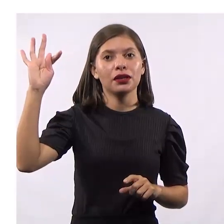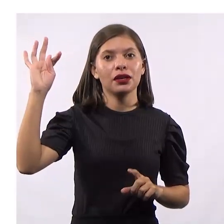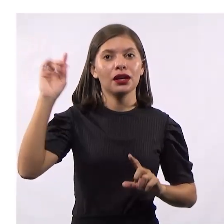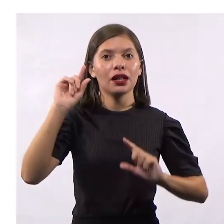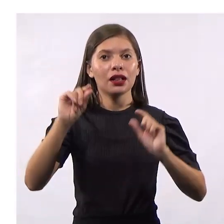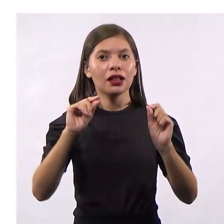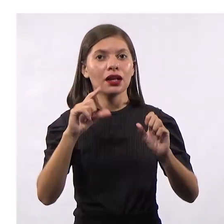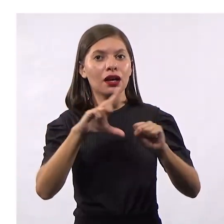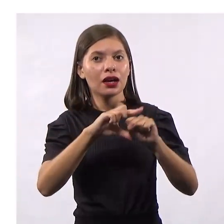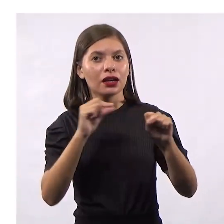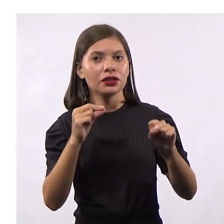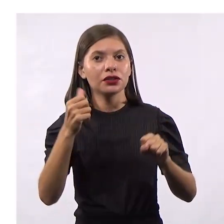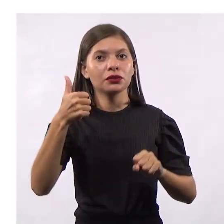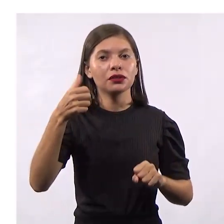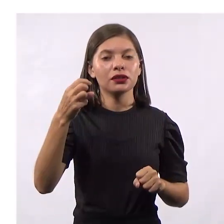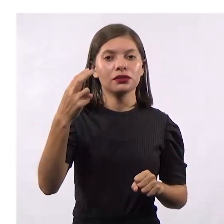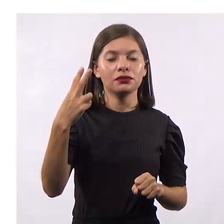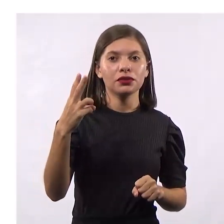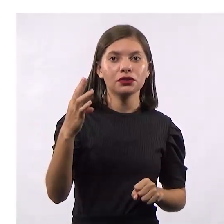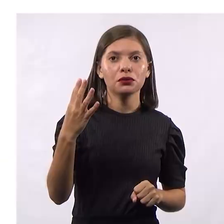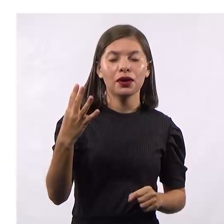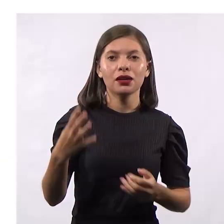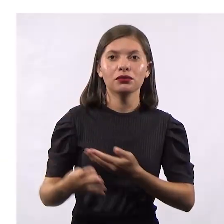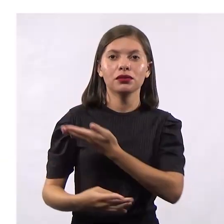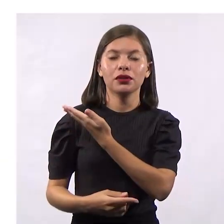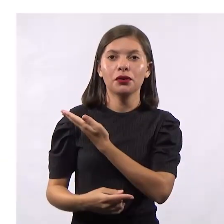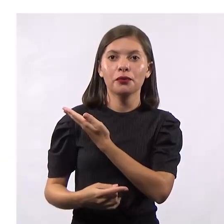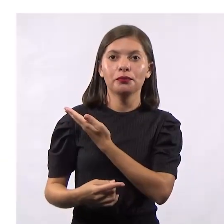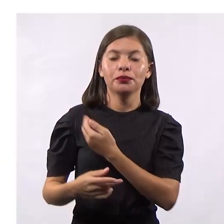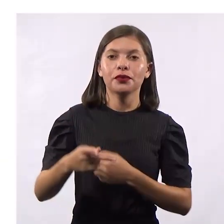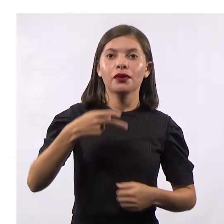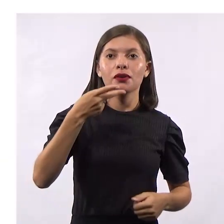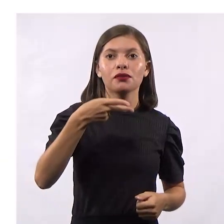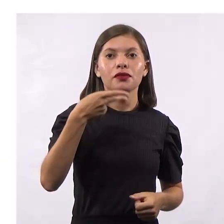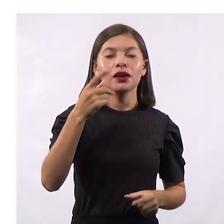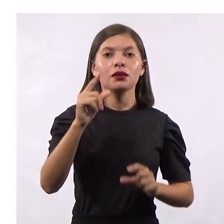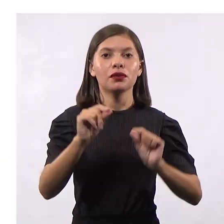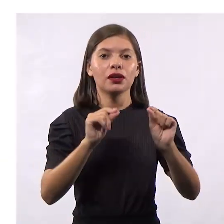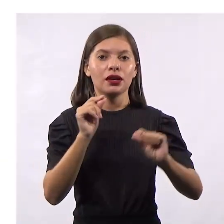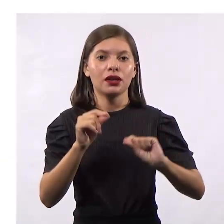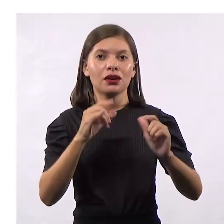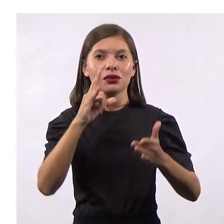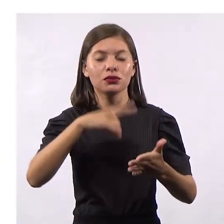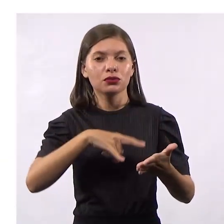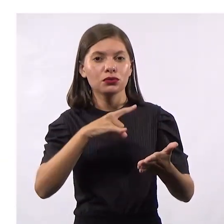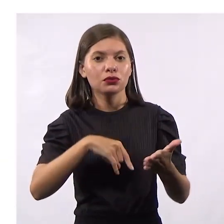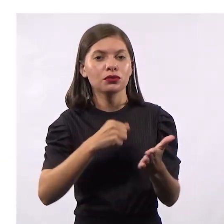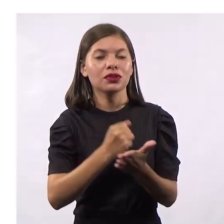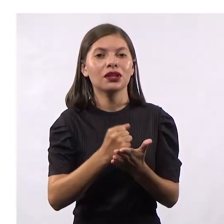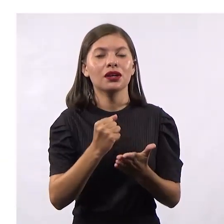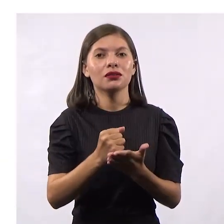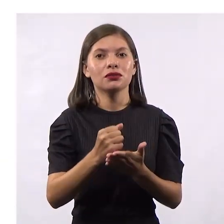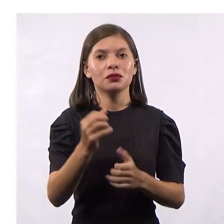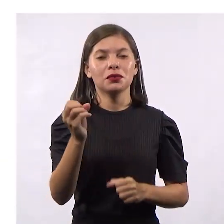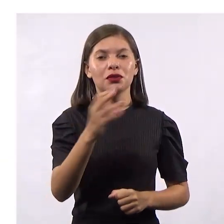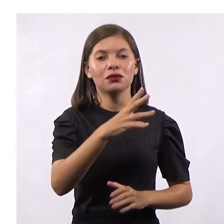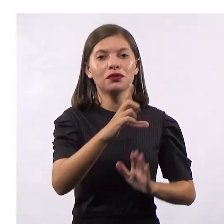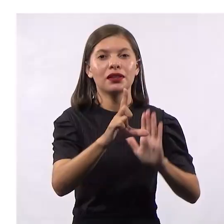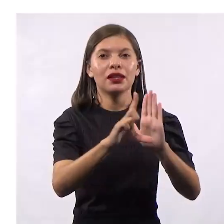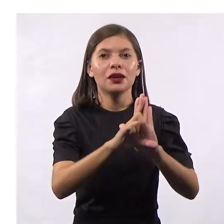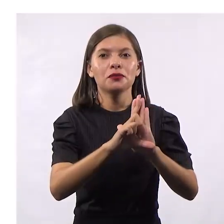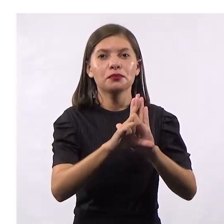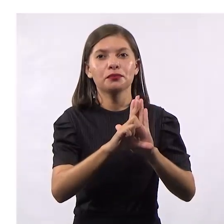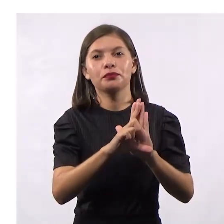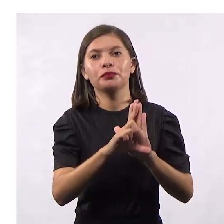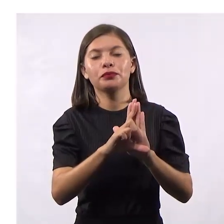a teoria da imprevisão, até coloquei aqui o artigo 124, que vai falar que os contratos regidos pela nova Lei